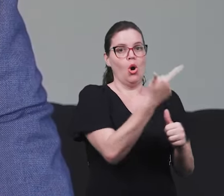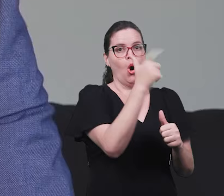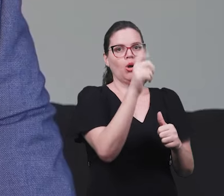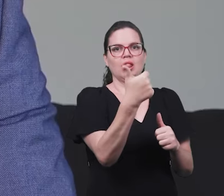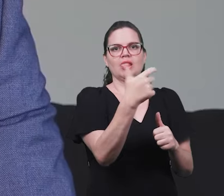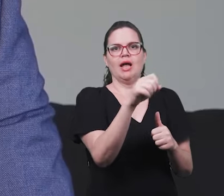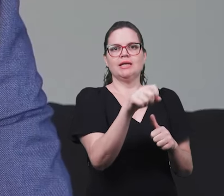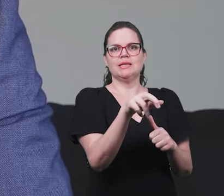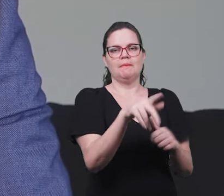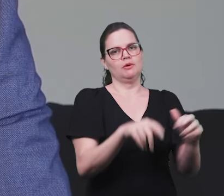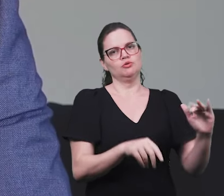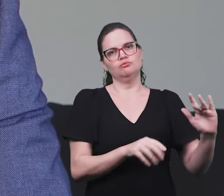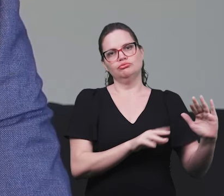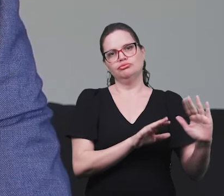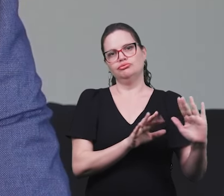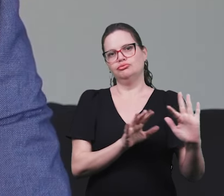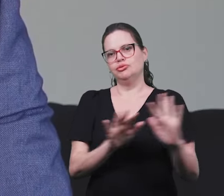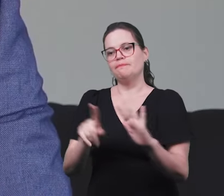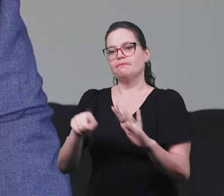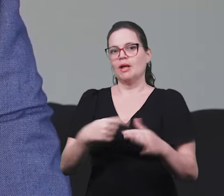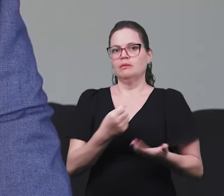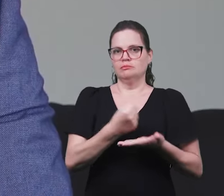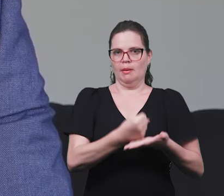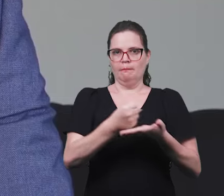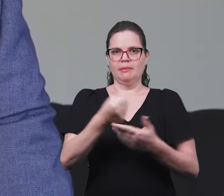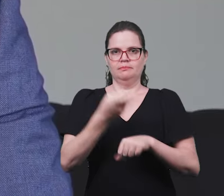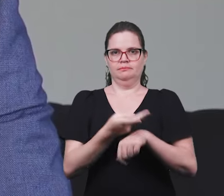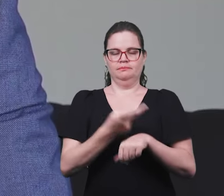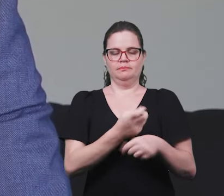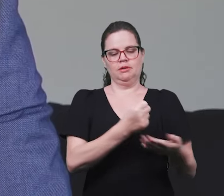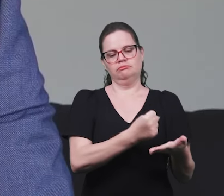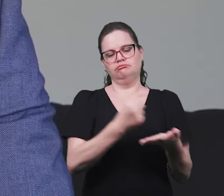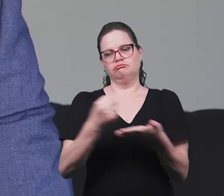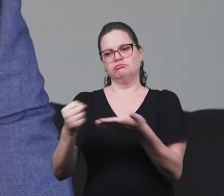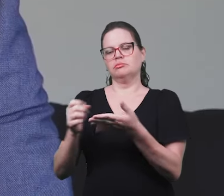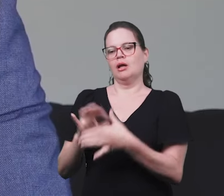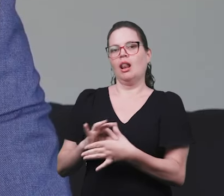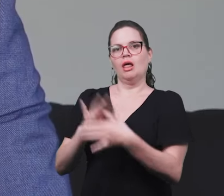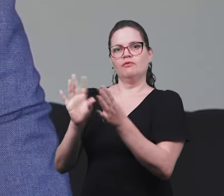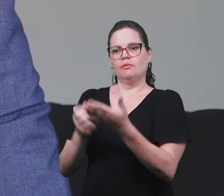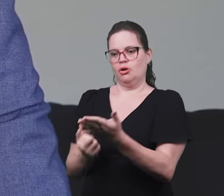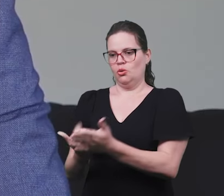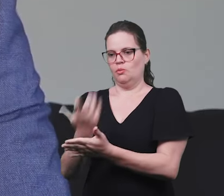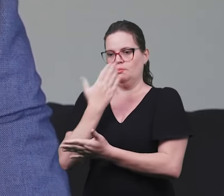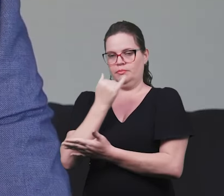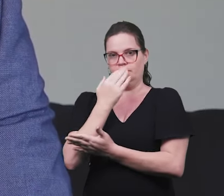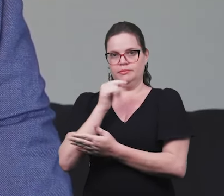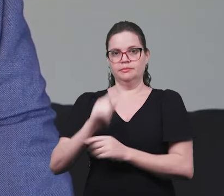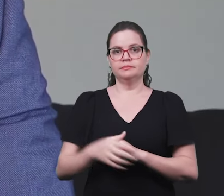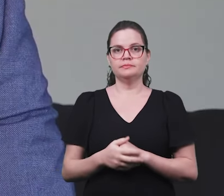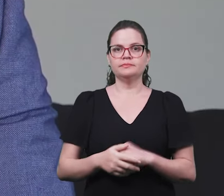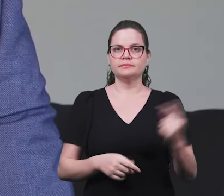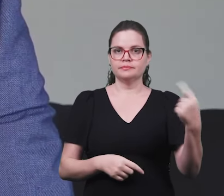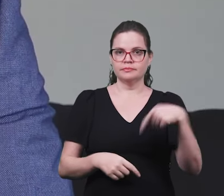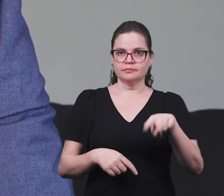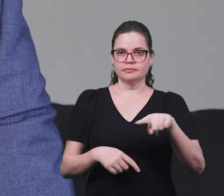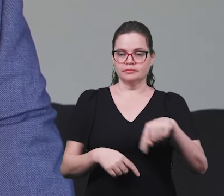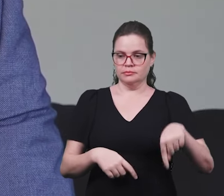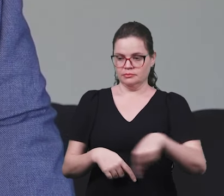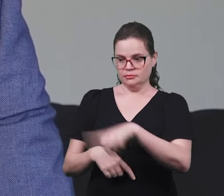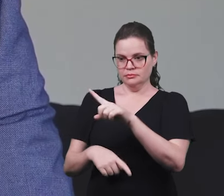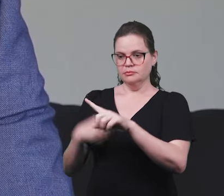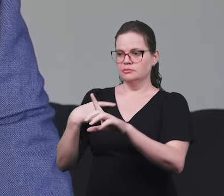valores necessários para comprar aquele mantimento, e eles, obviamente, como os demais que iam ao Egito, eles